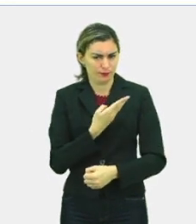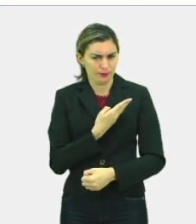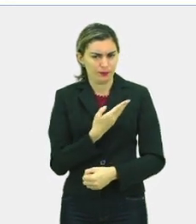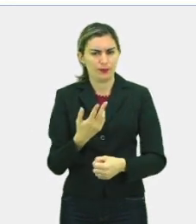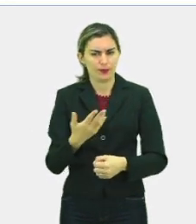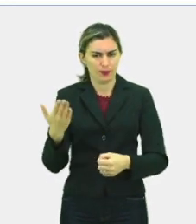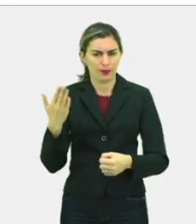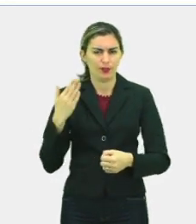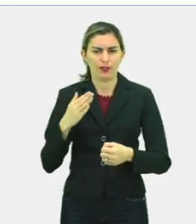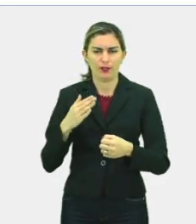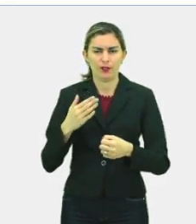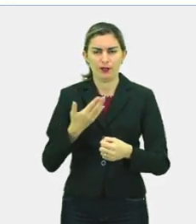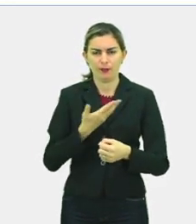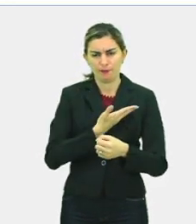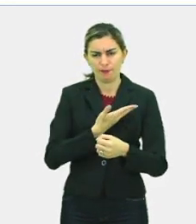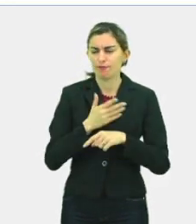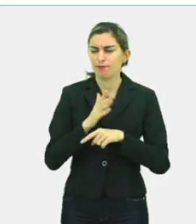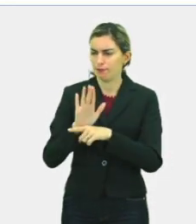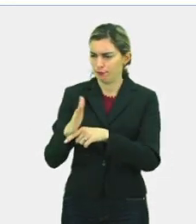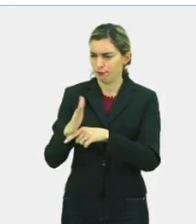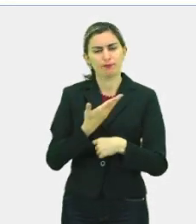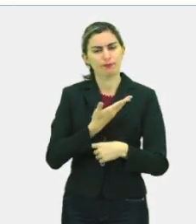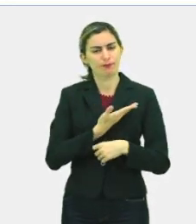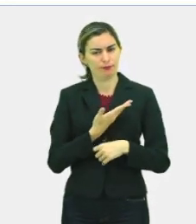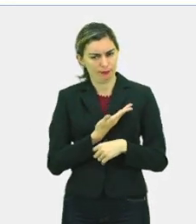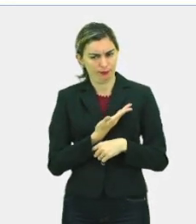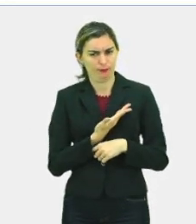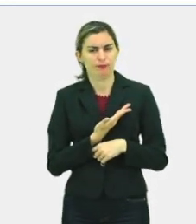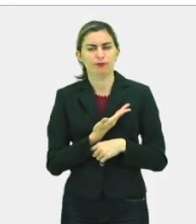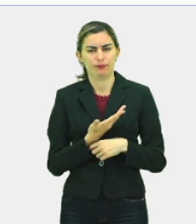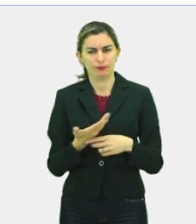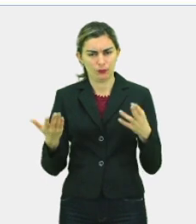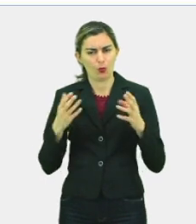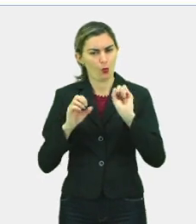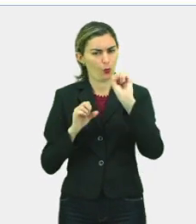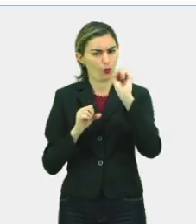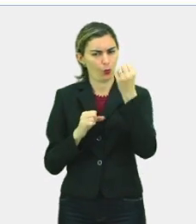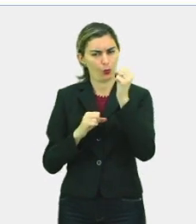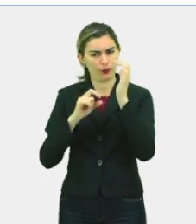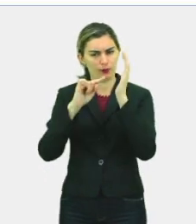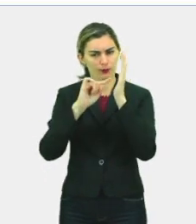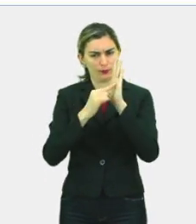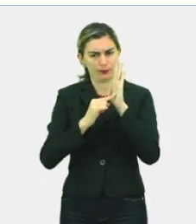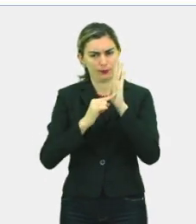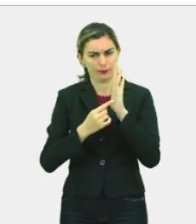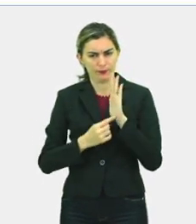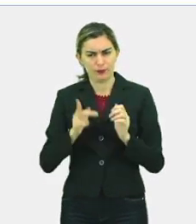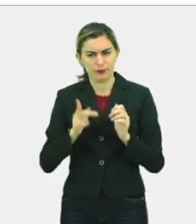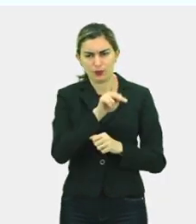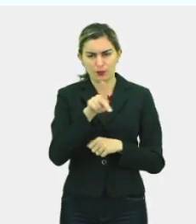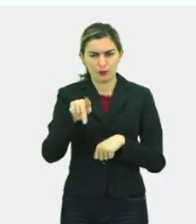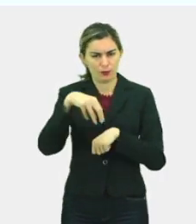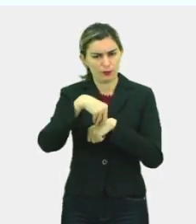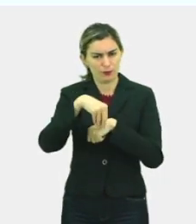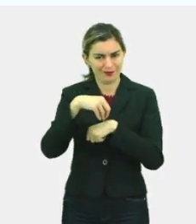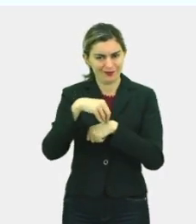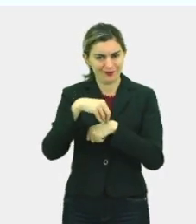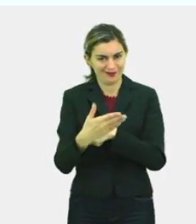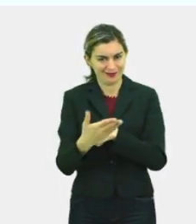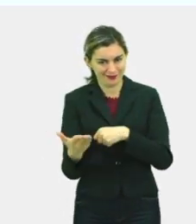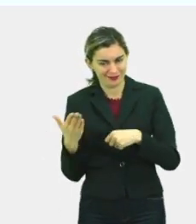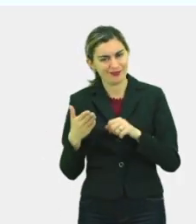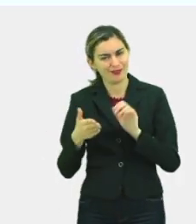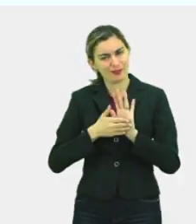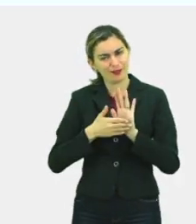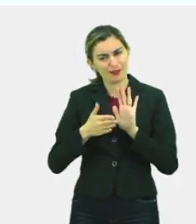Amizade para ser um bom companheiro e amigo. Então, a gente observa aqui os 8 princípios que o professor